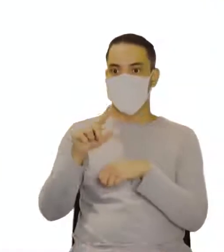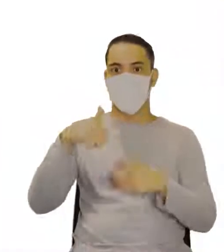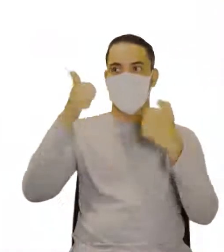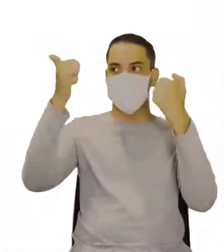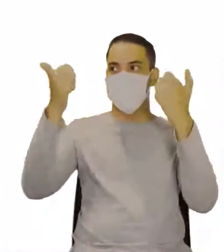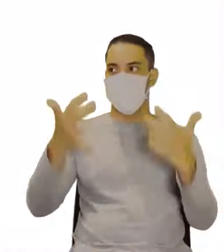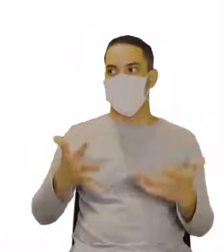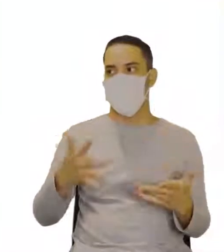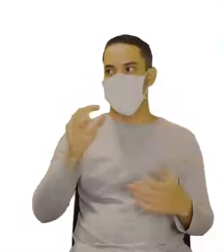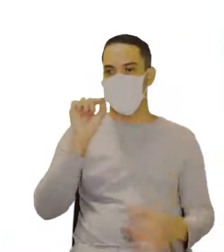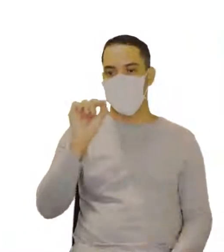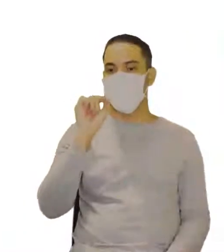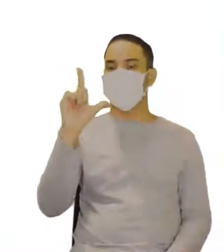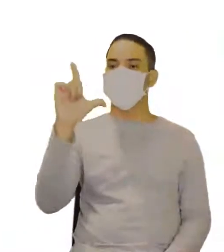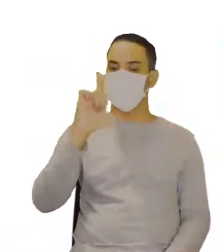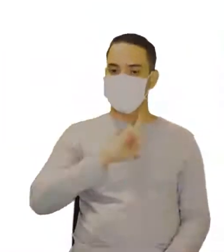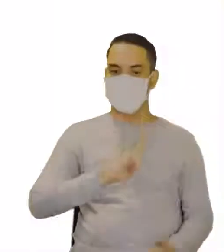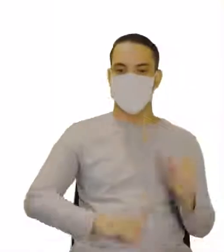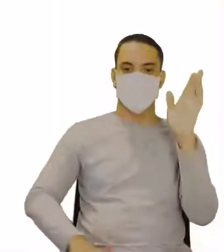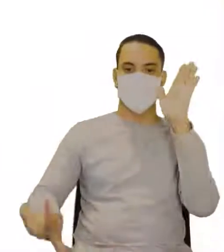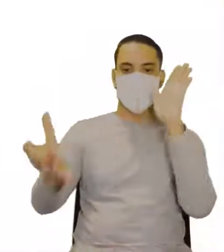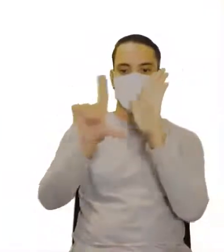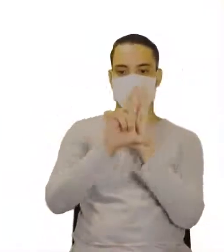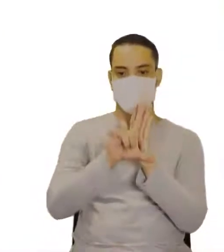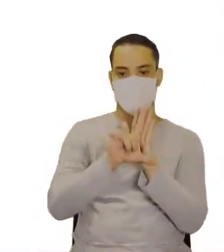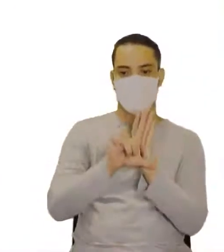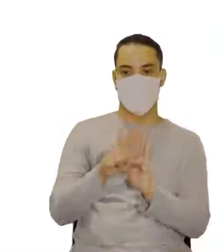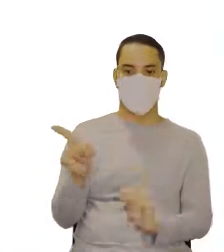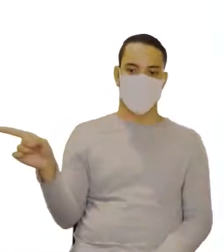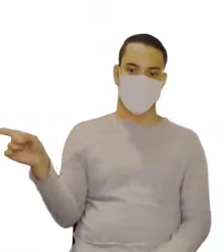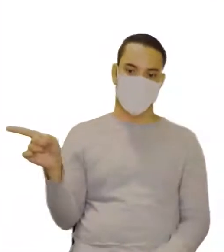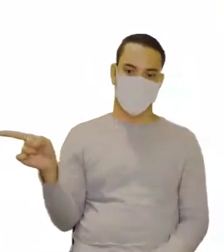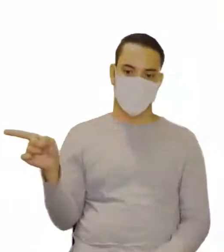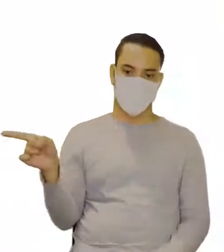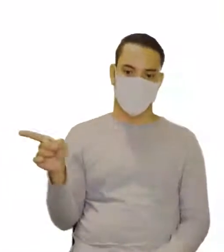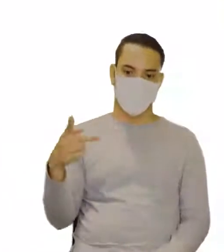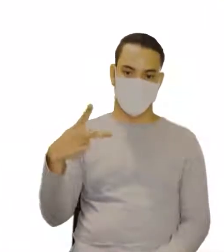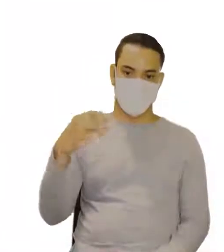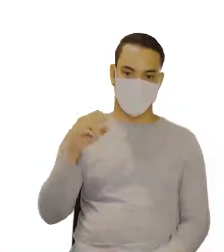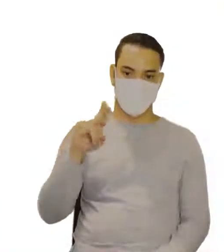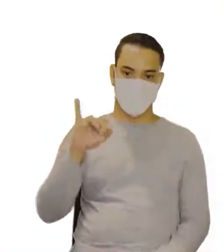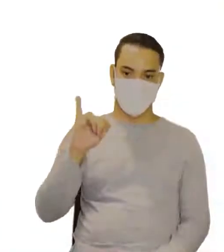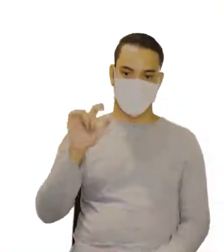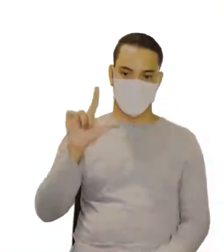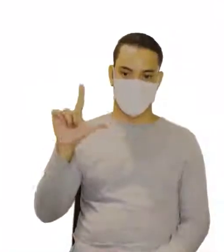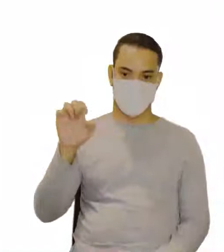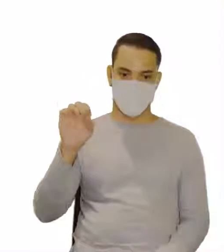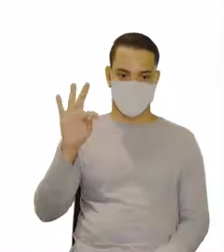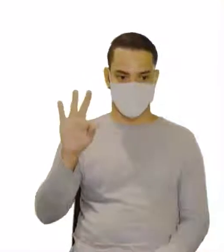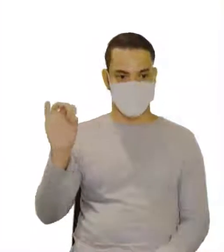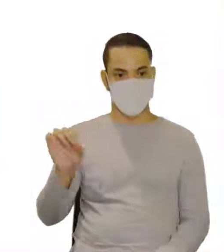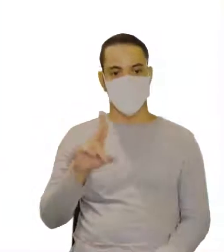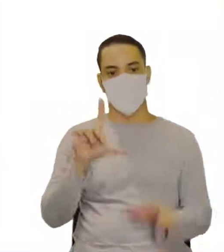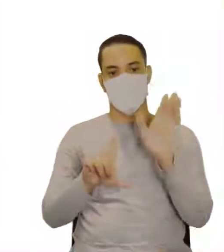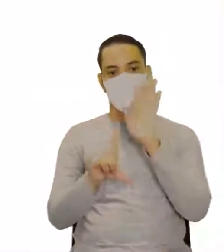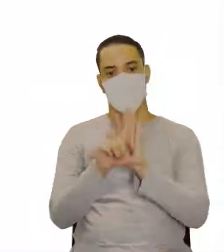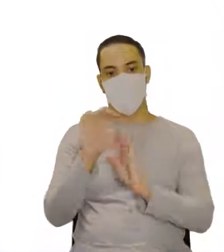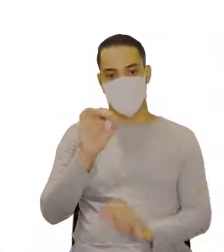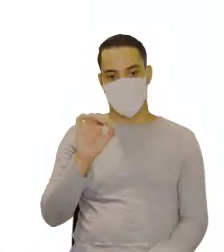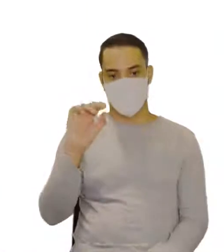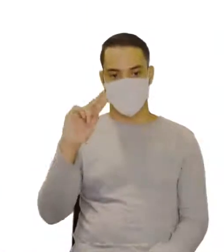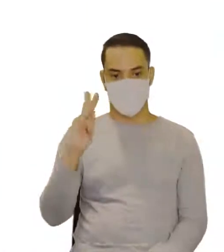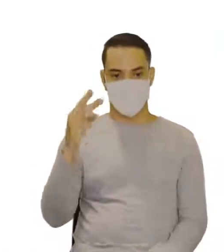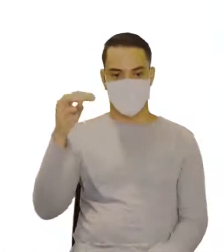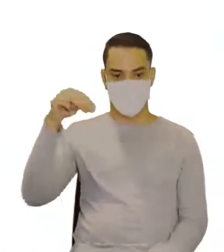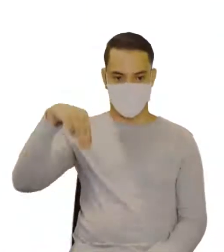essa expressão é a lei de Pouillet, ok? Ou lei de Ohm generalizada, onde consideramos